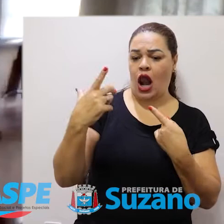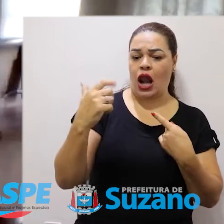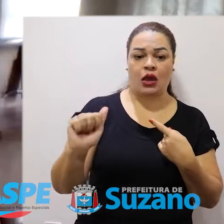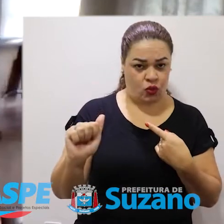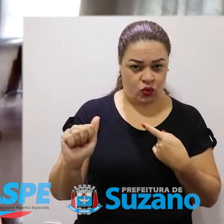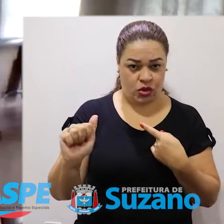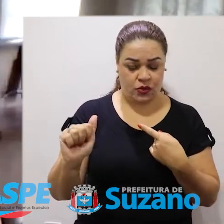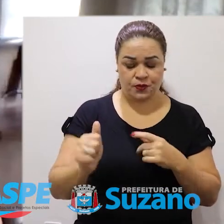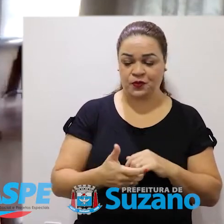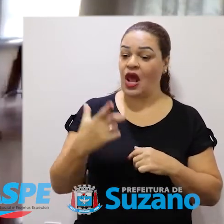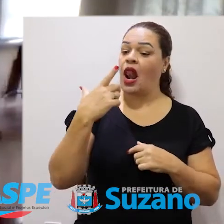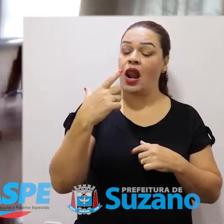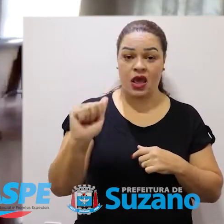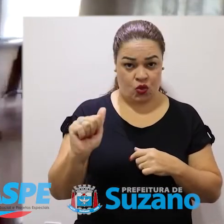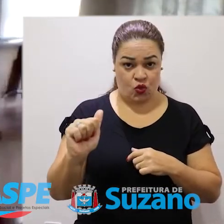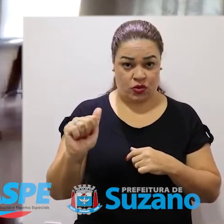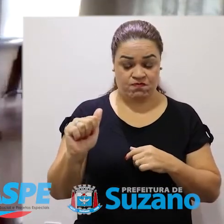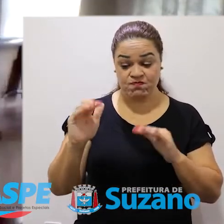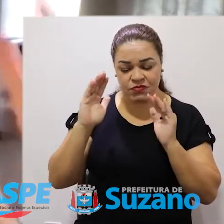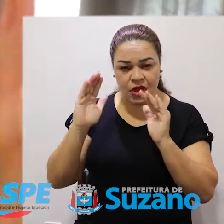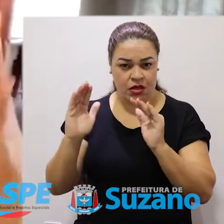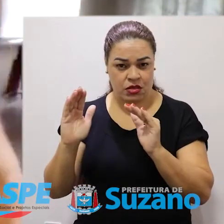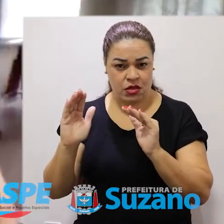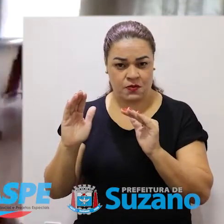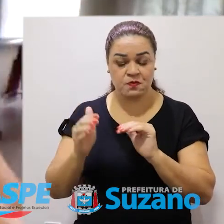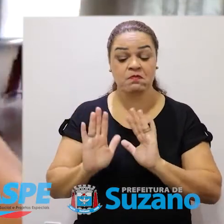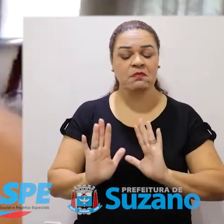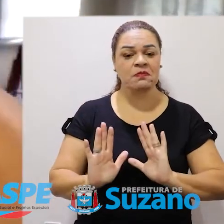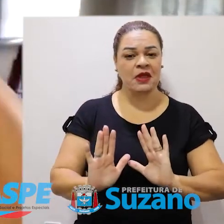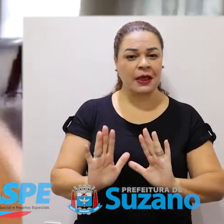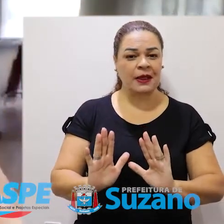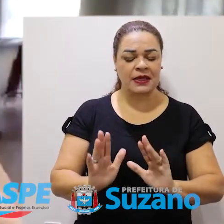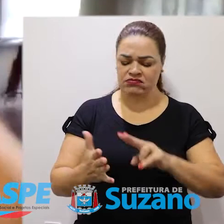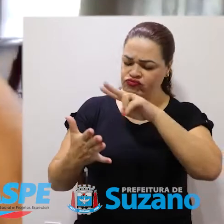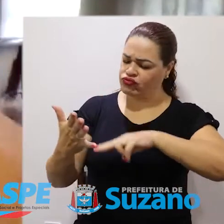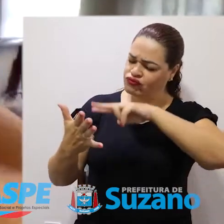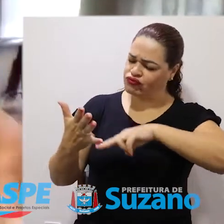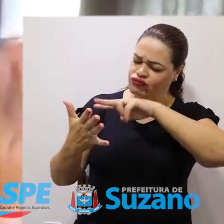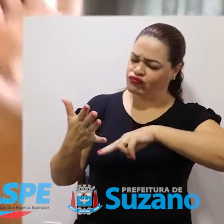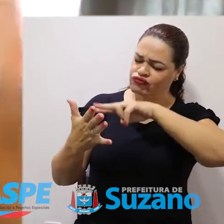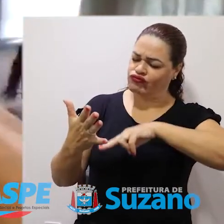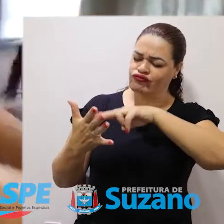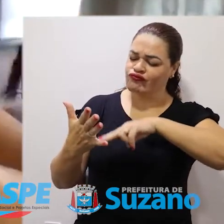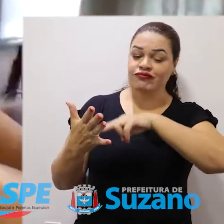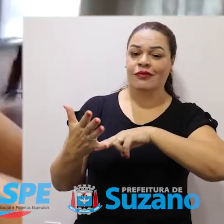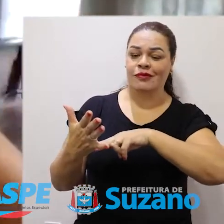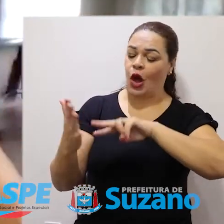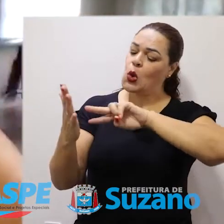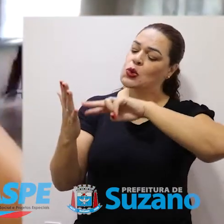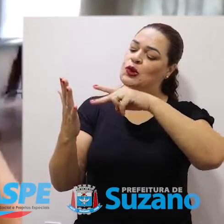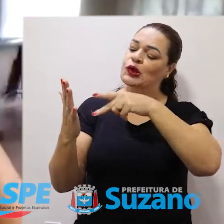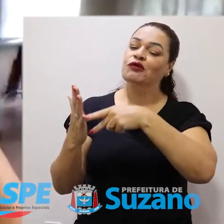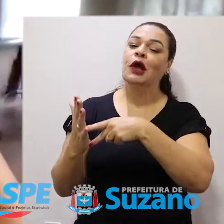língua, né, na língua fonte. Só que quando a gente vai ler todo o texto, vai entender o que esse texto